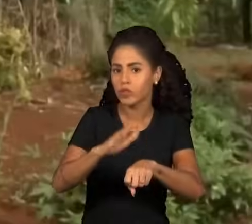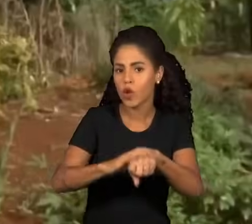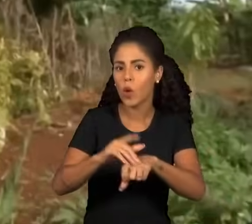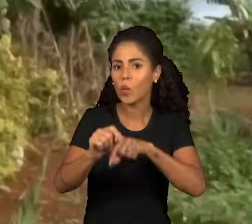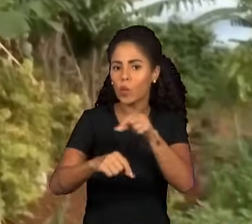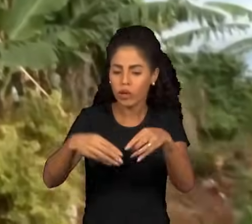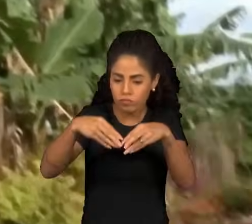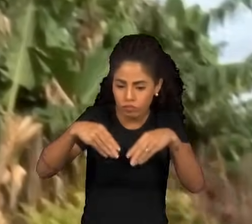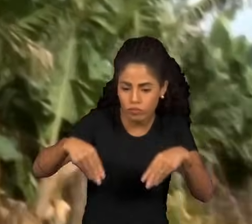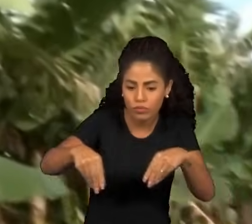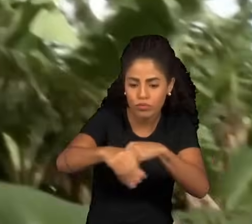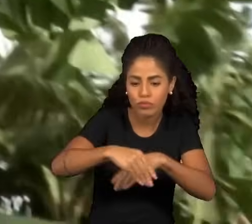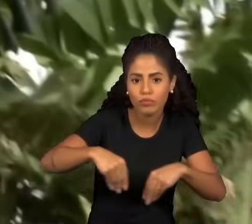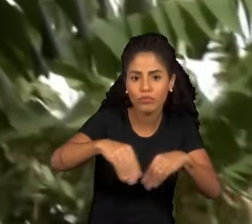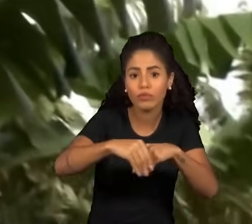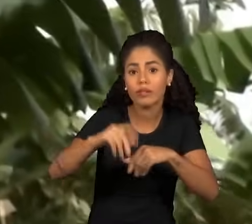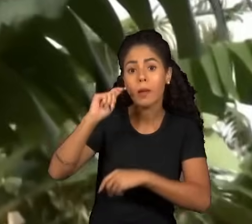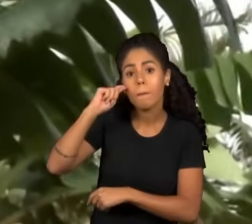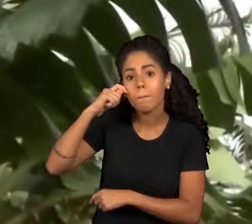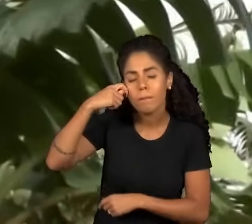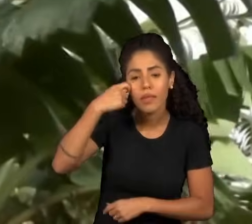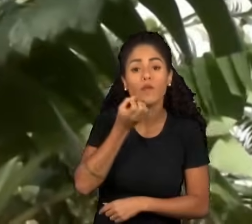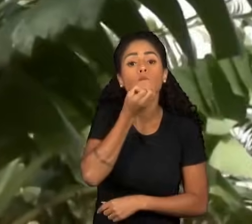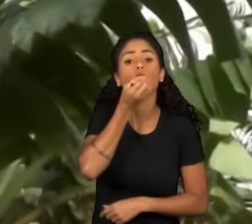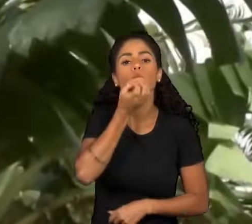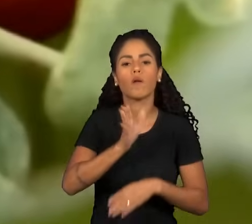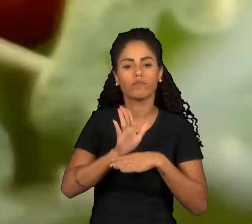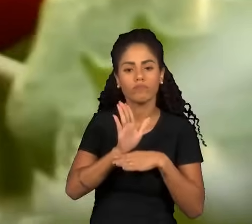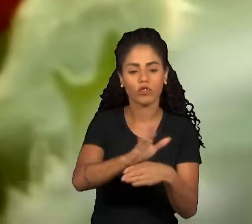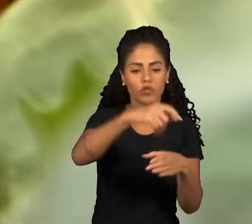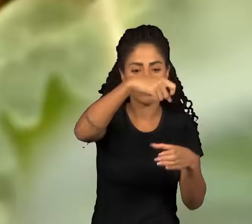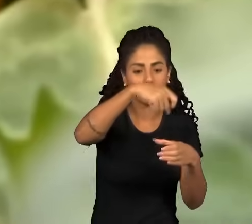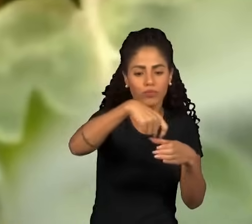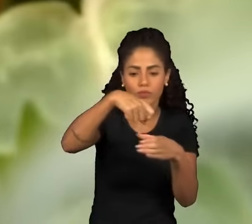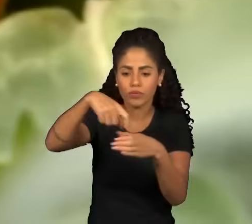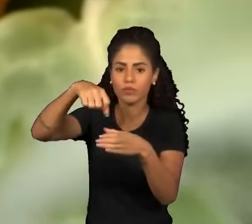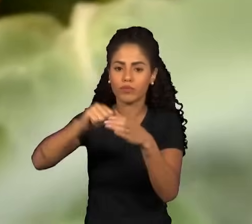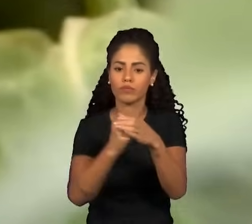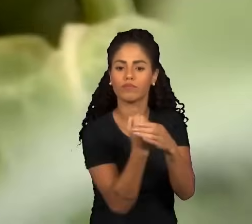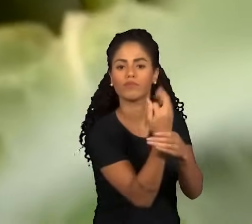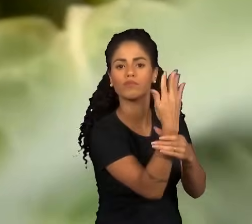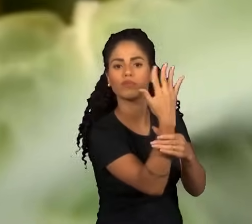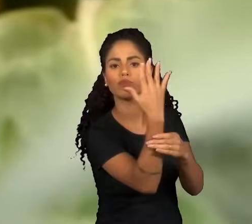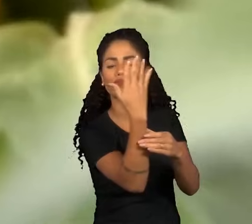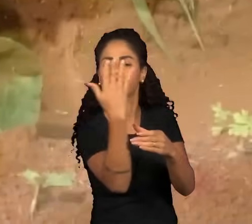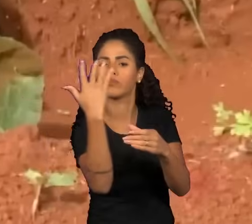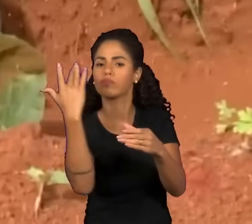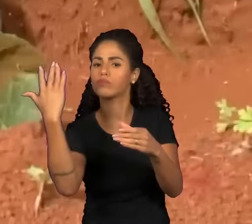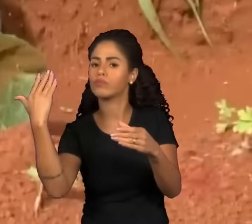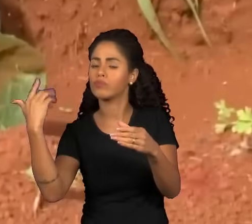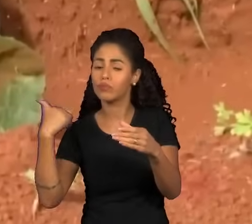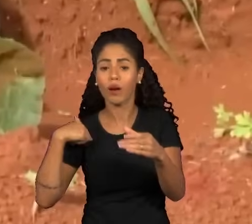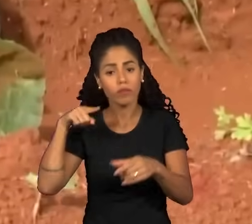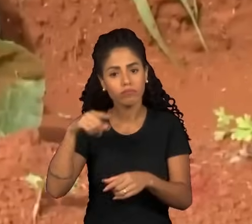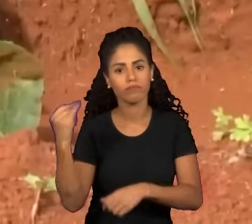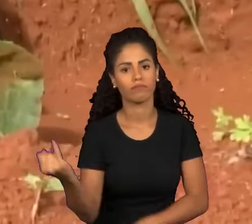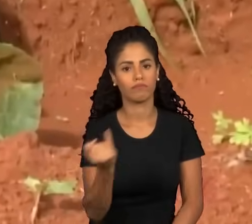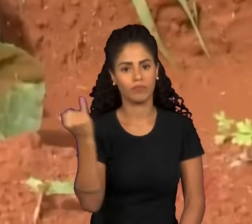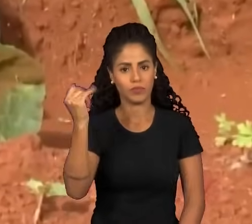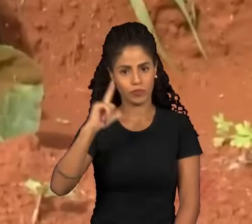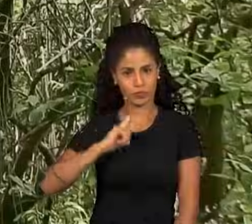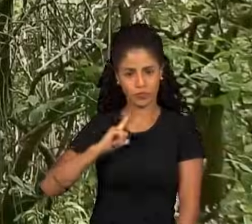terra preta, solo rico em nutrientes, mais fértil do que os solos arenosos comuns nas regiões